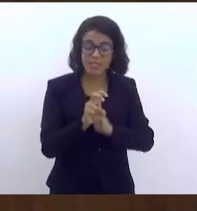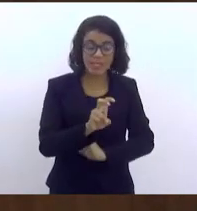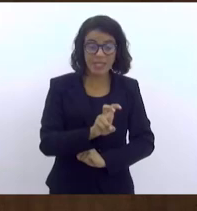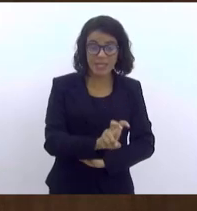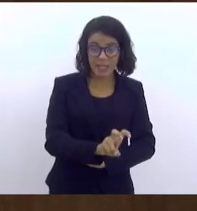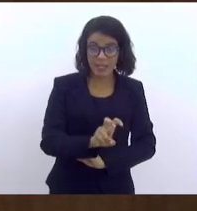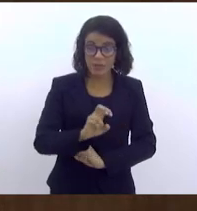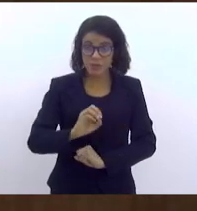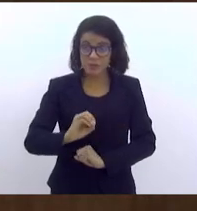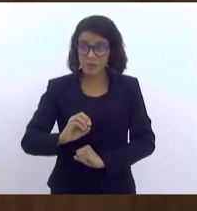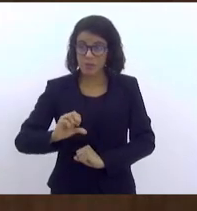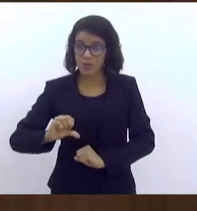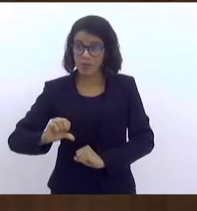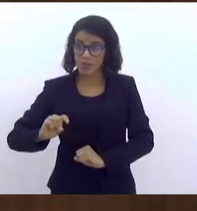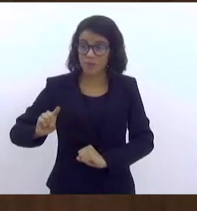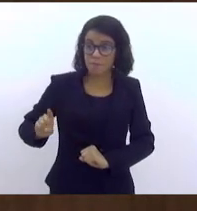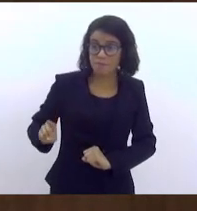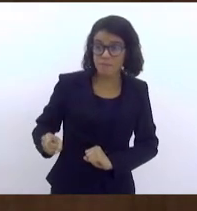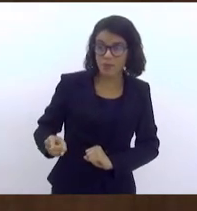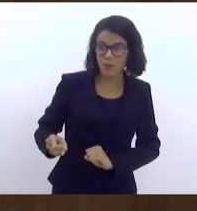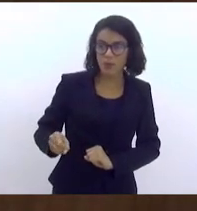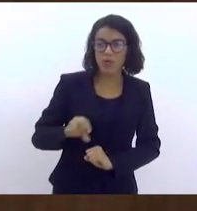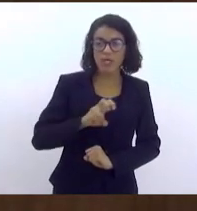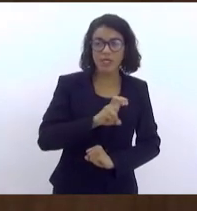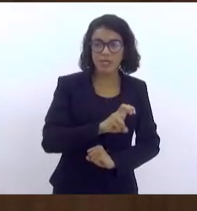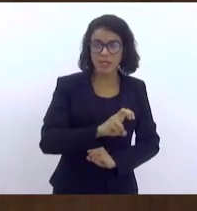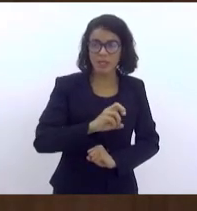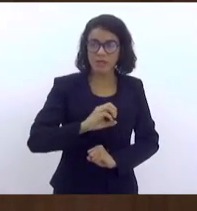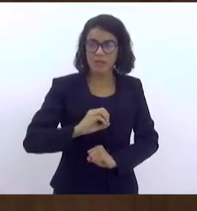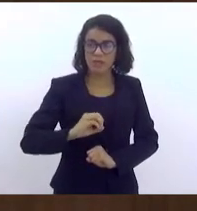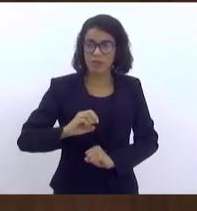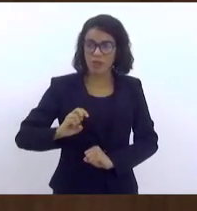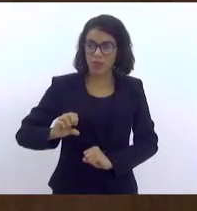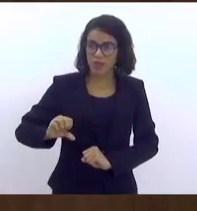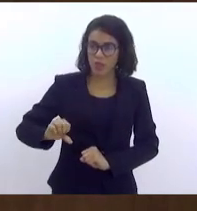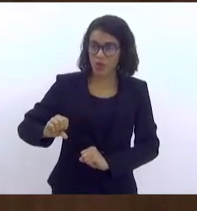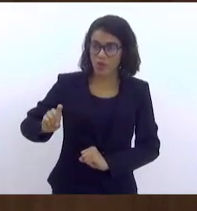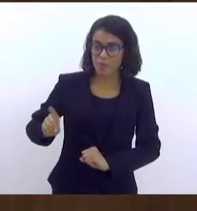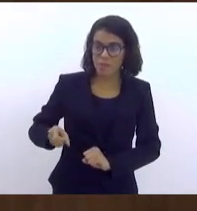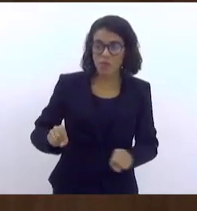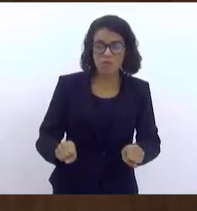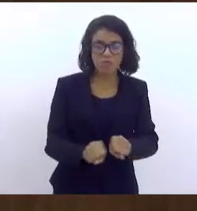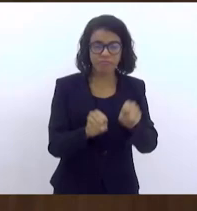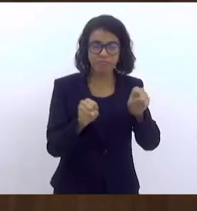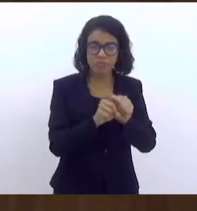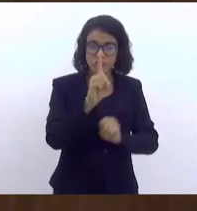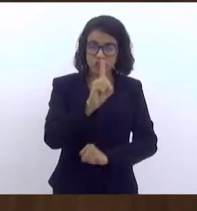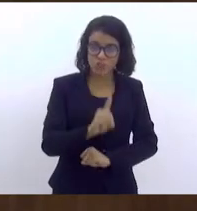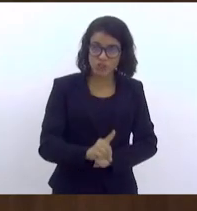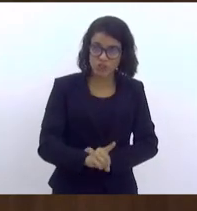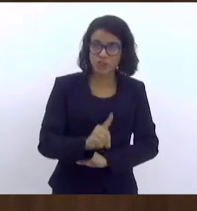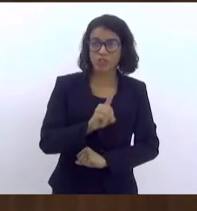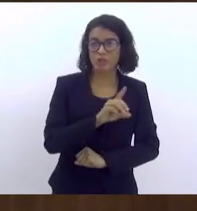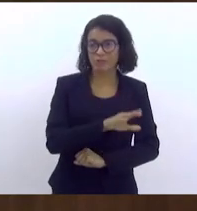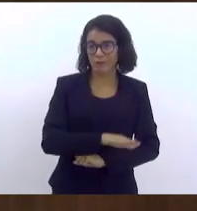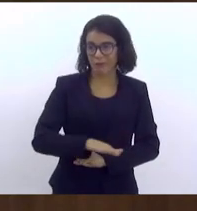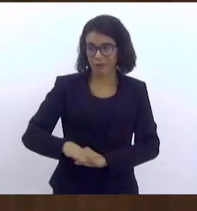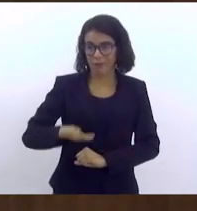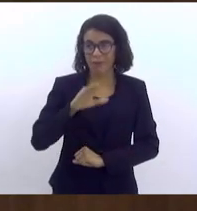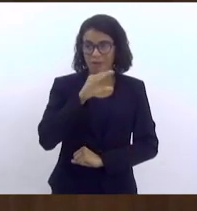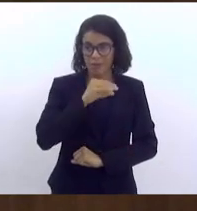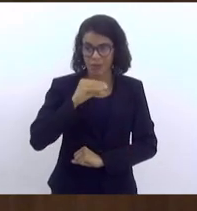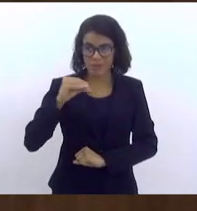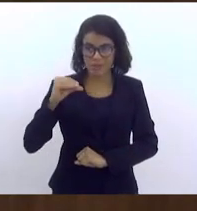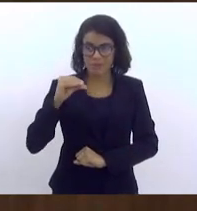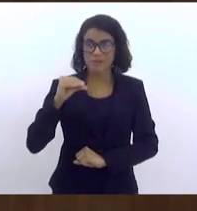509 mil 509 mil violações do Direitos Humanos contra criança eu adolescente